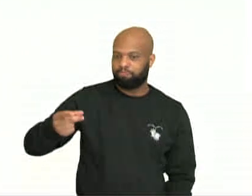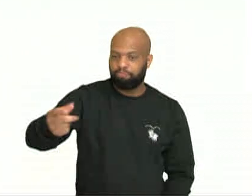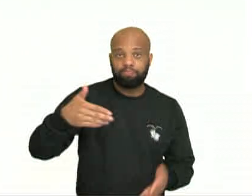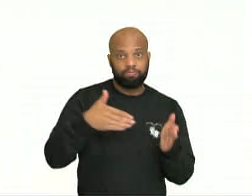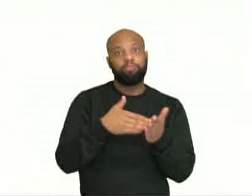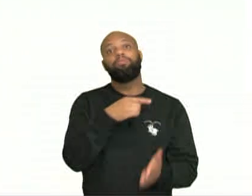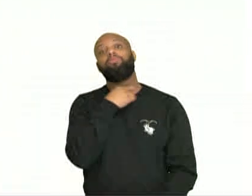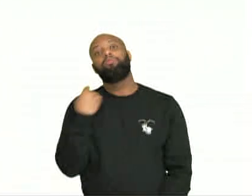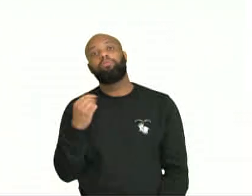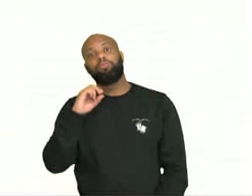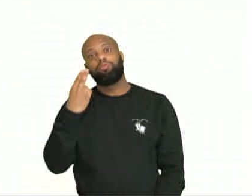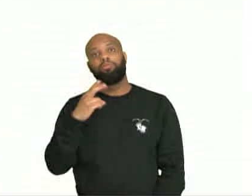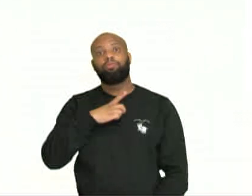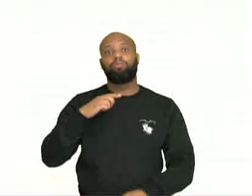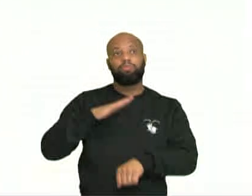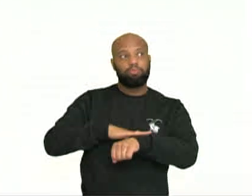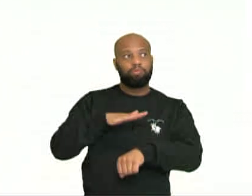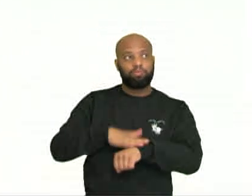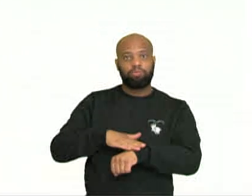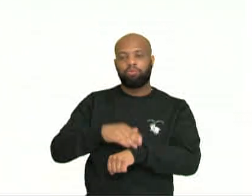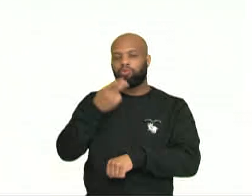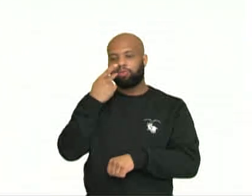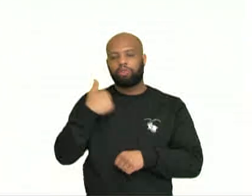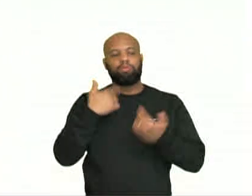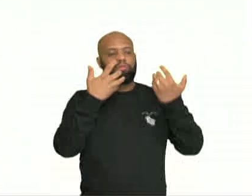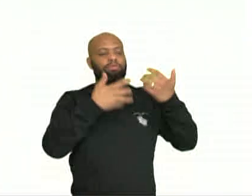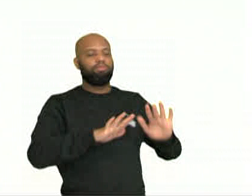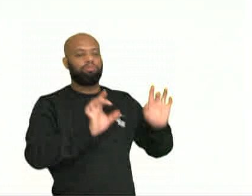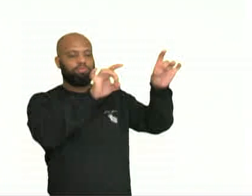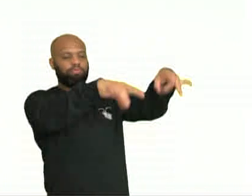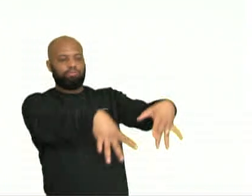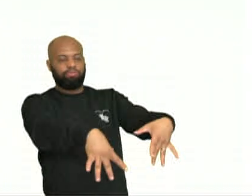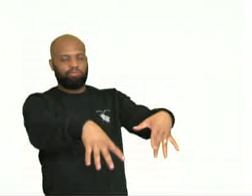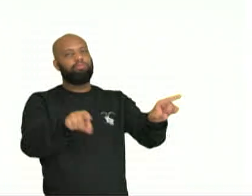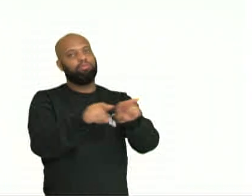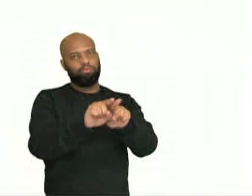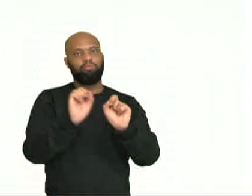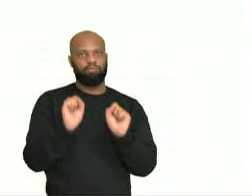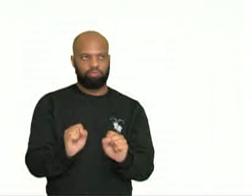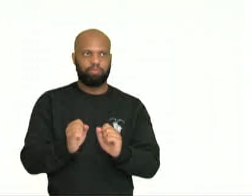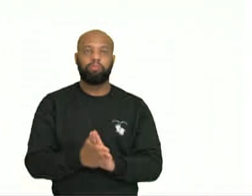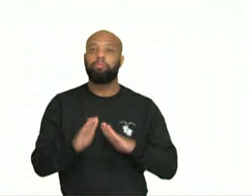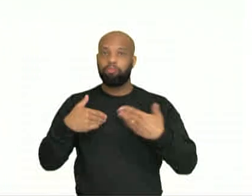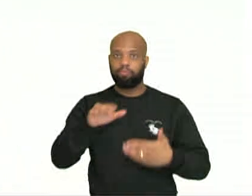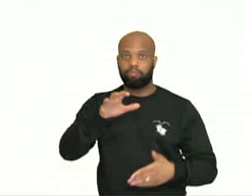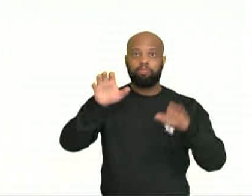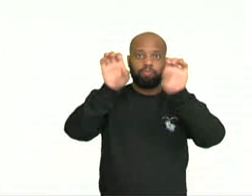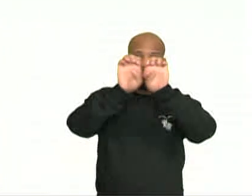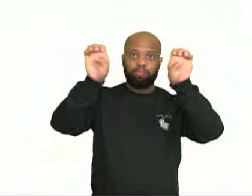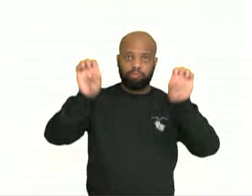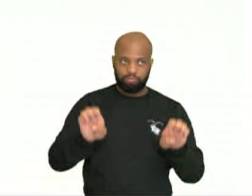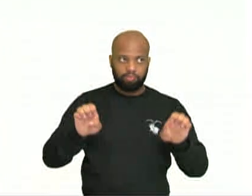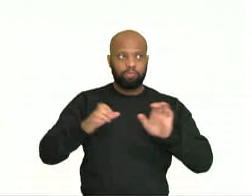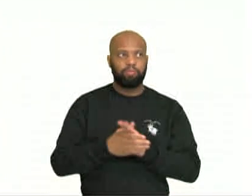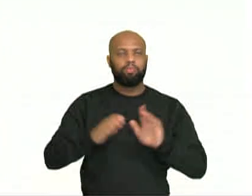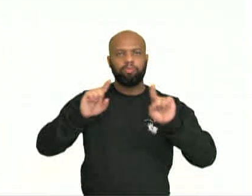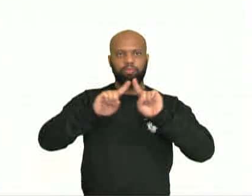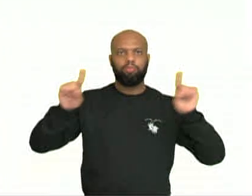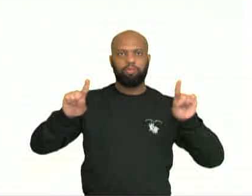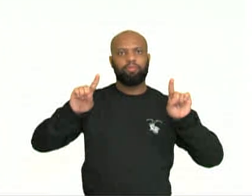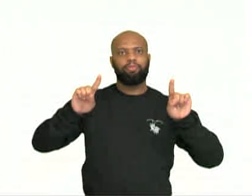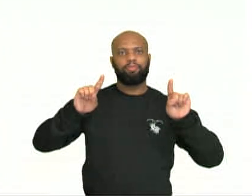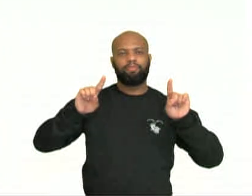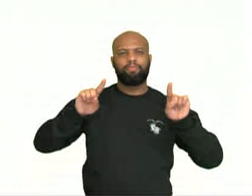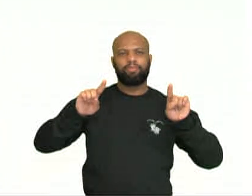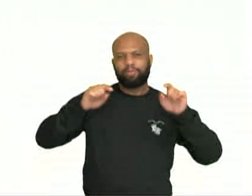morte ou até o momento que ele abdique, que ele saia do poder. Essa é a estruturação mais literal